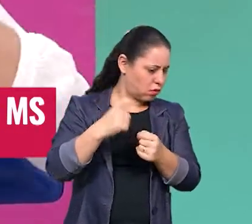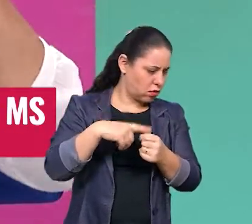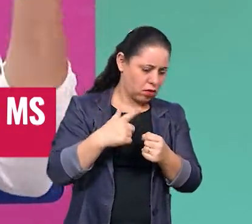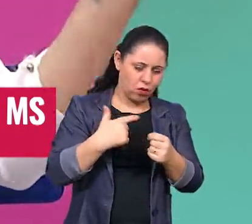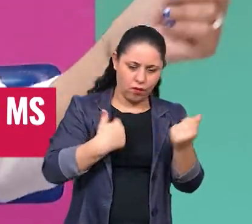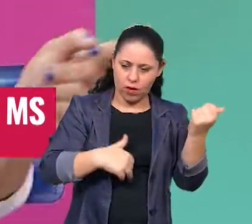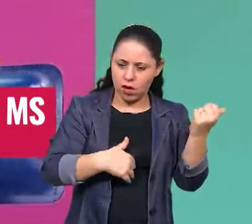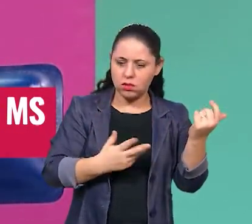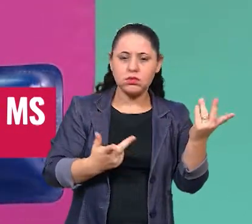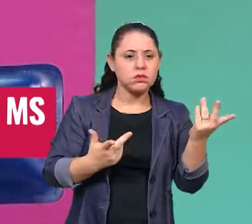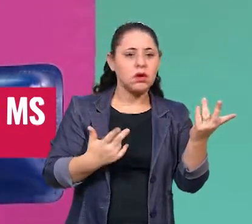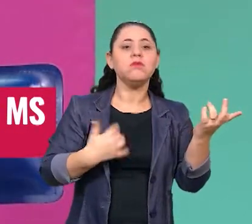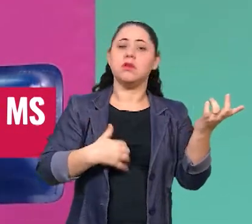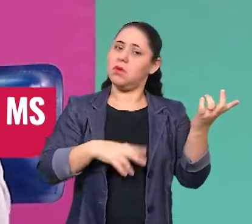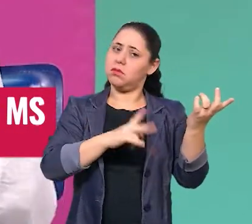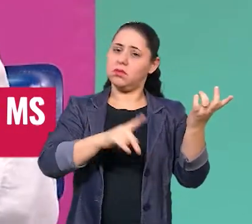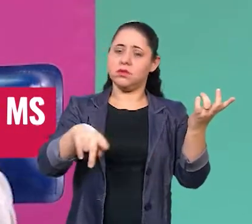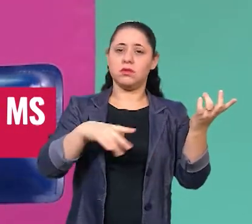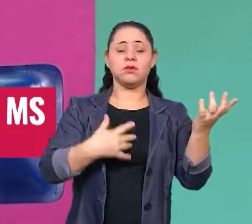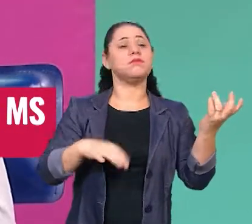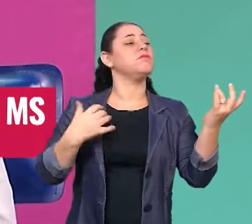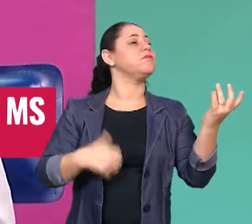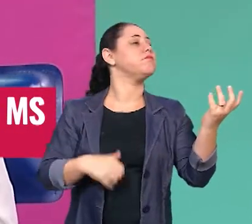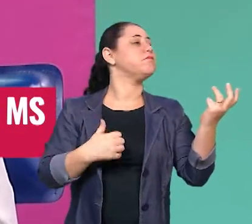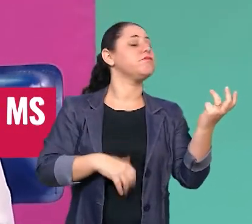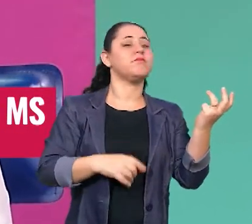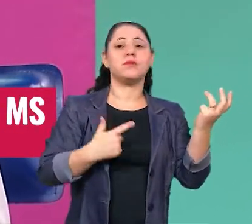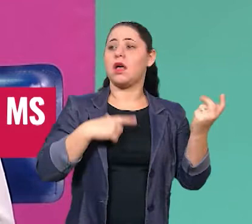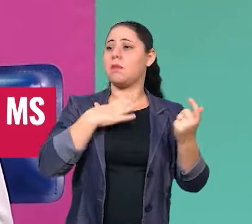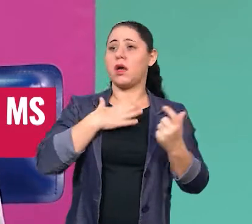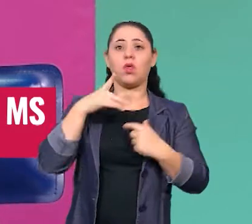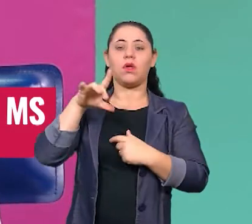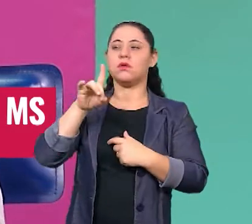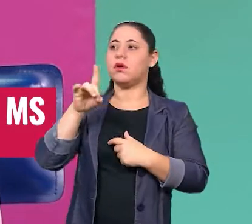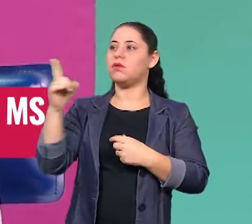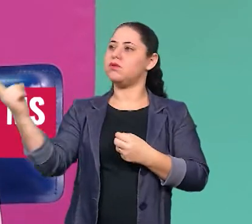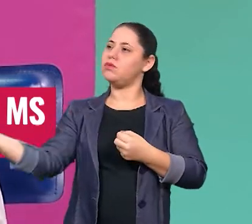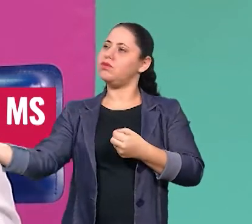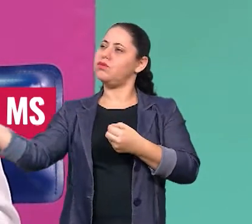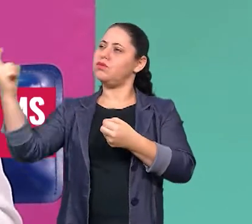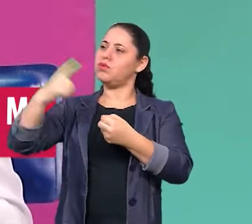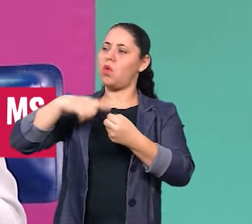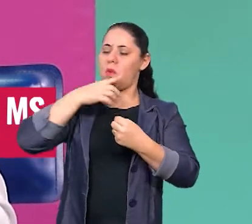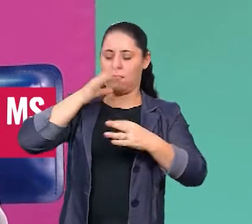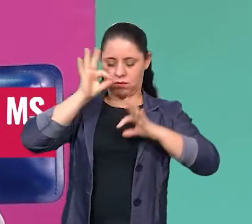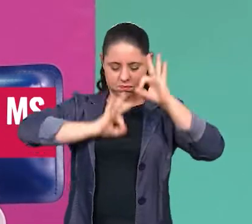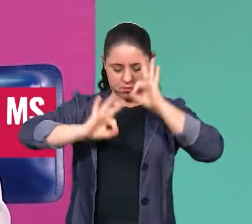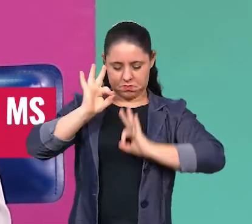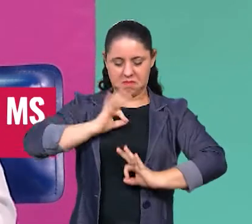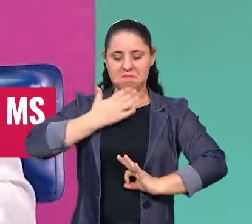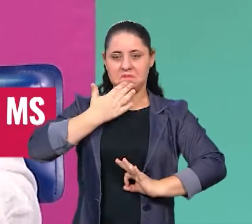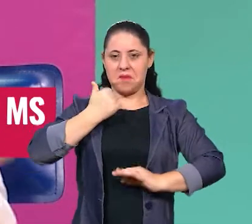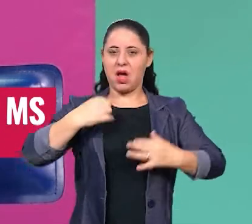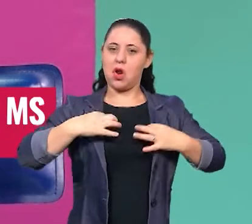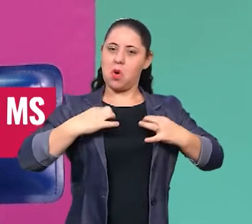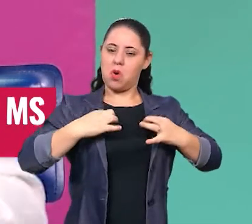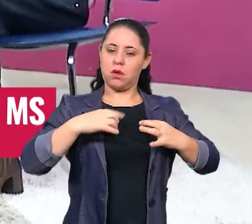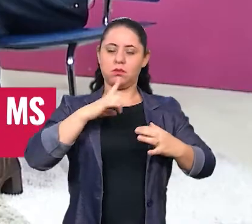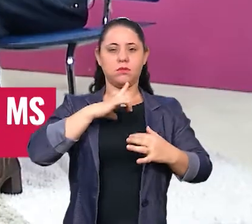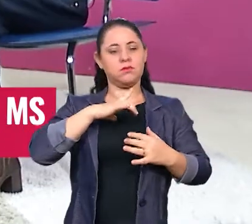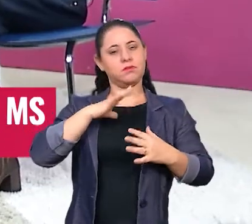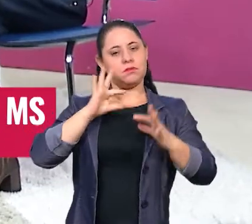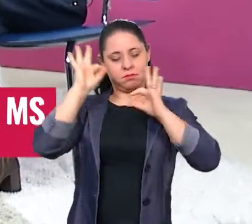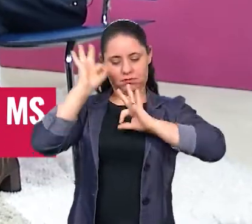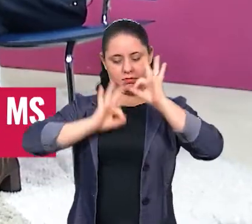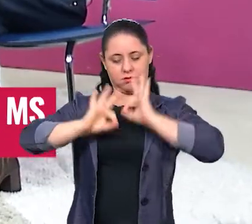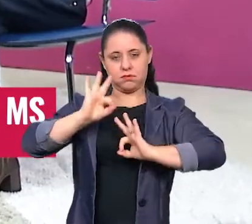E a professora lá, ai meu Deus. Aí daqui a pouco ele voltou, colocou a melhor roupa que ele tinha, né, pegou o violão dele,